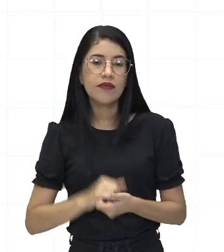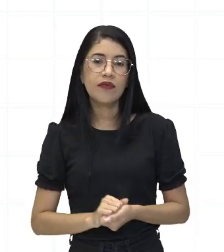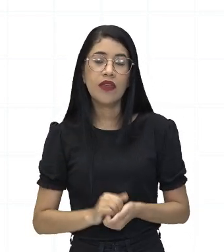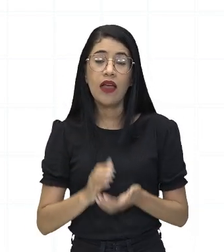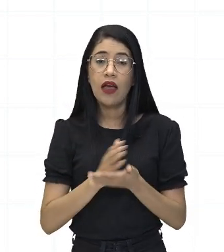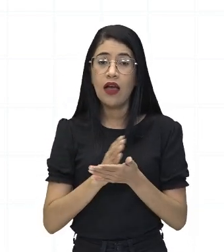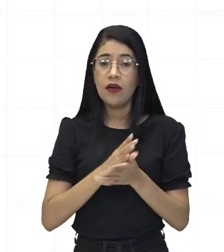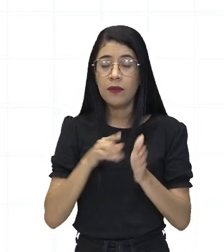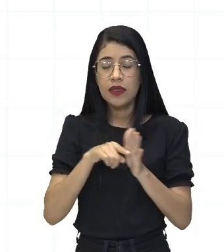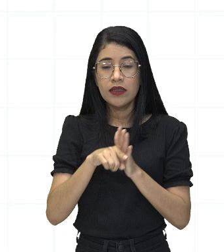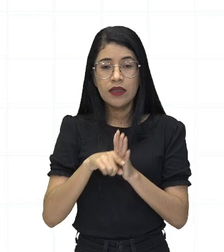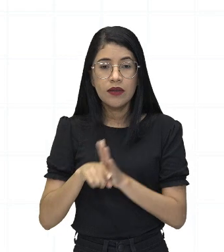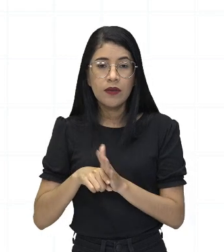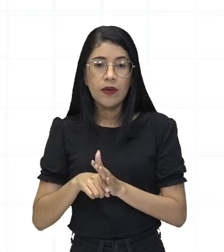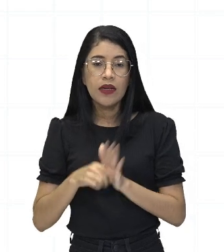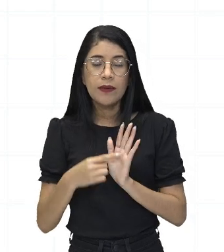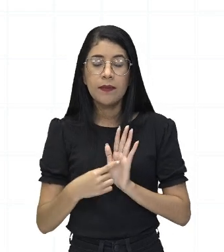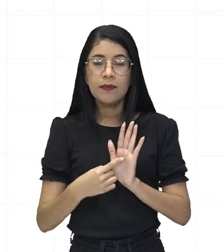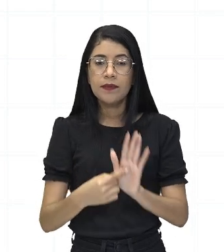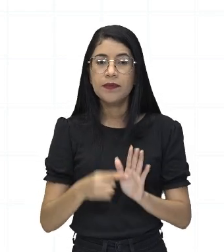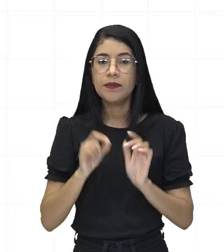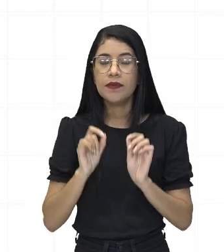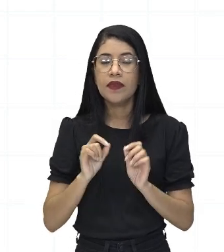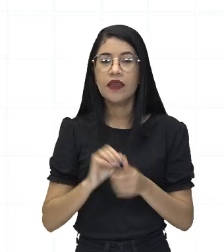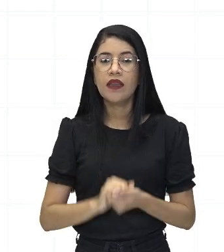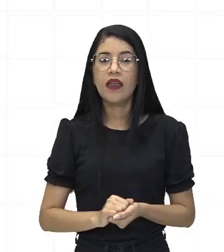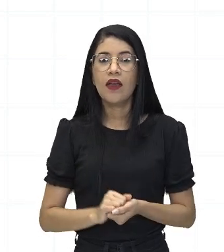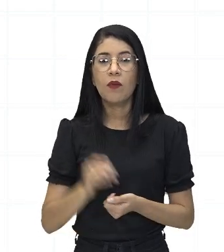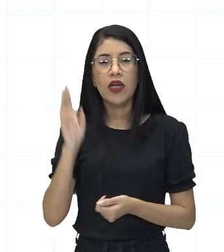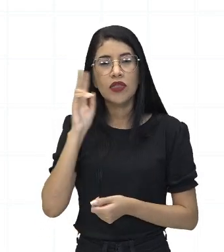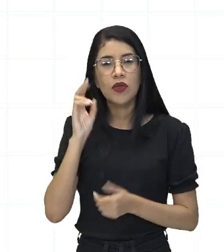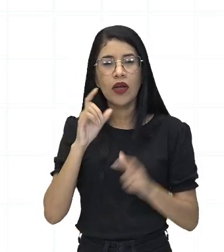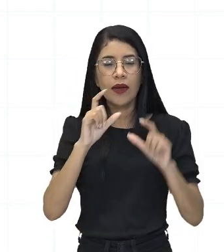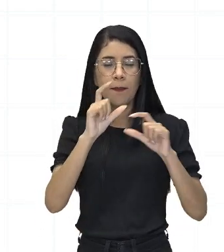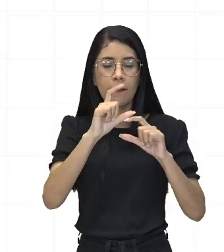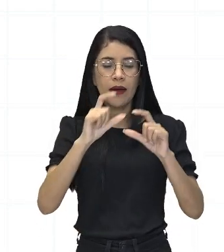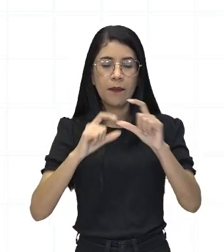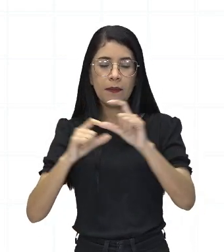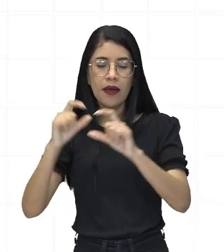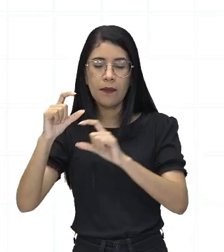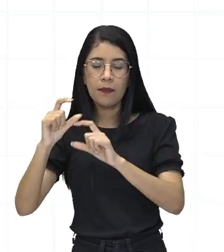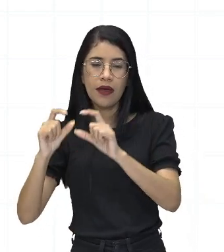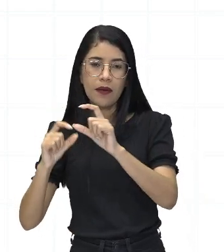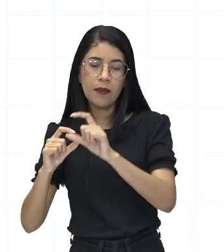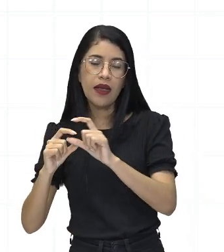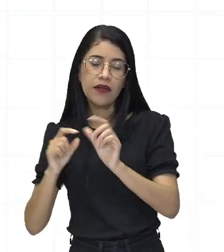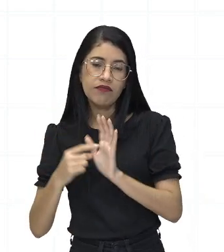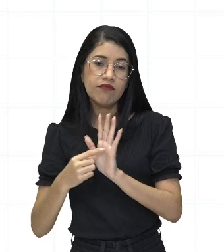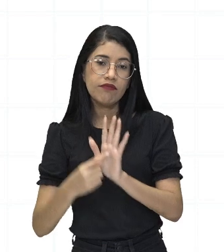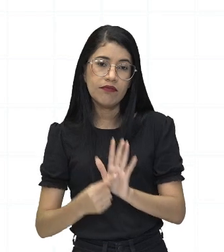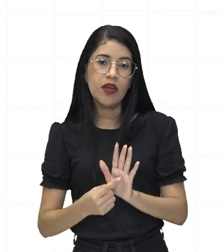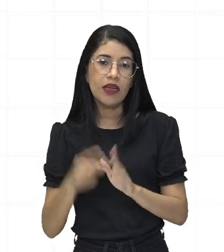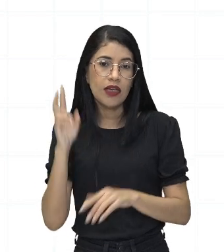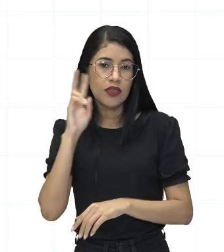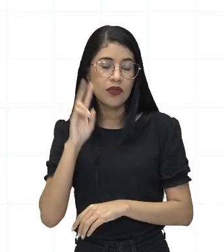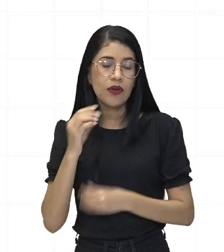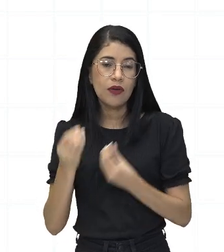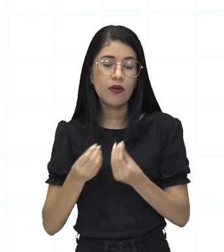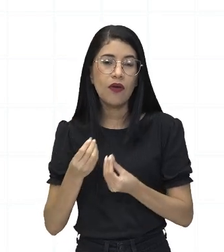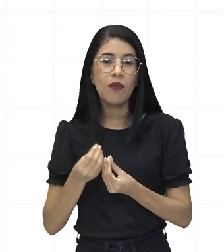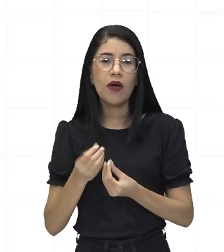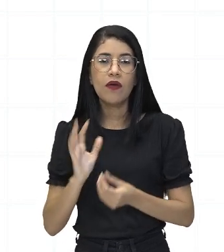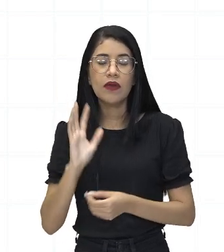que esses arcos eles representam como se fosse uma história em quadrinho. Ele mostra aquela história em quadrinho, contando